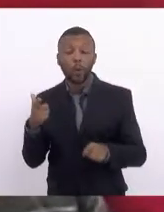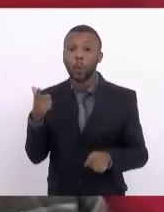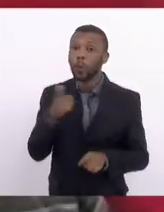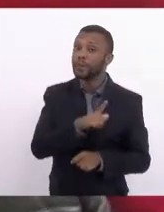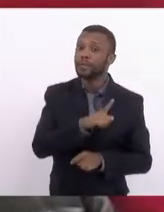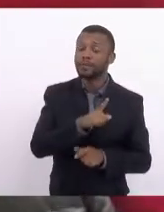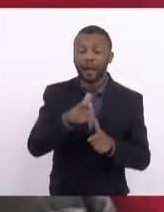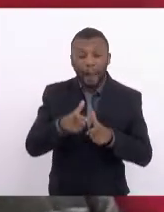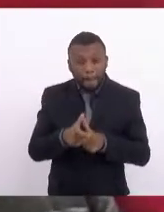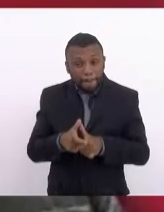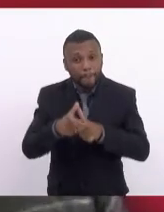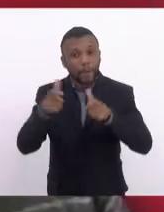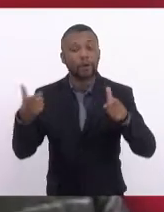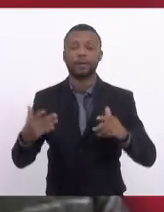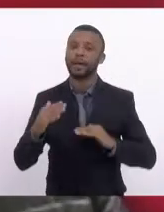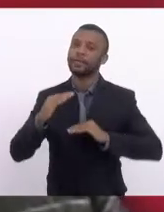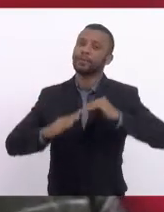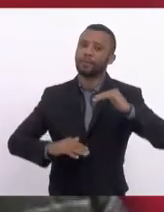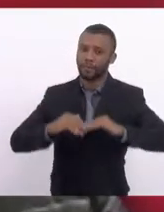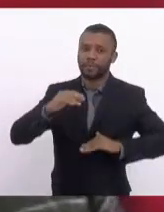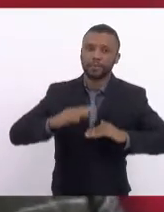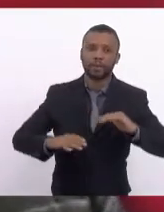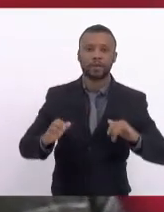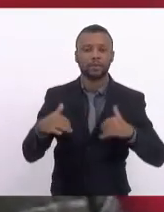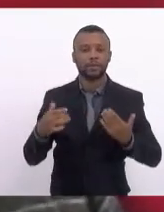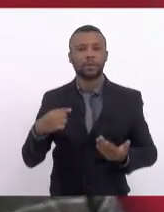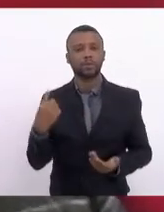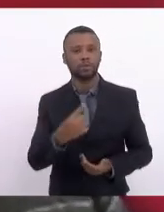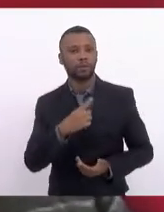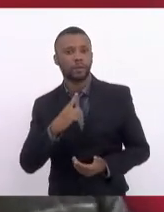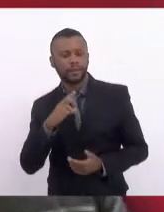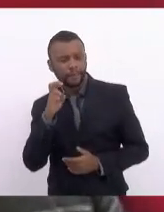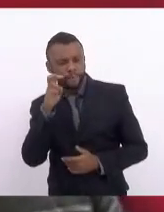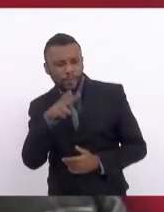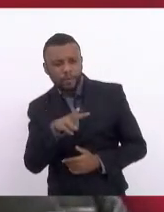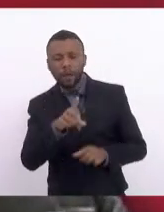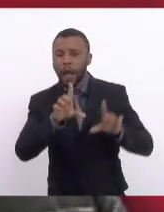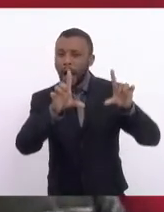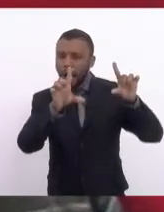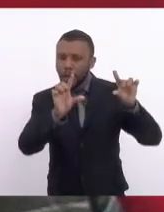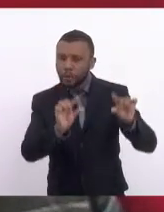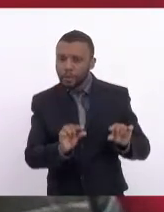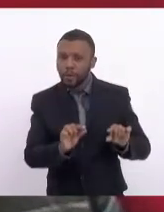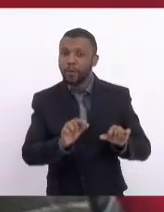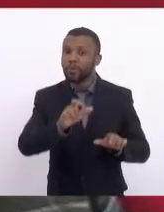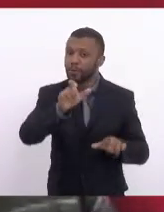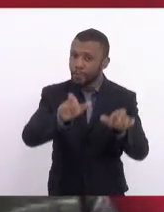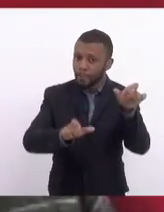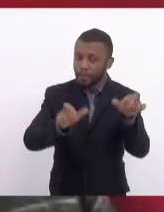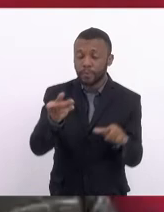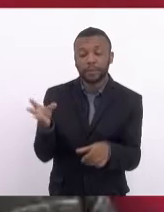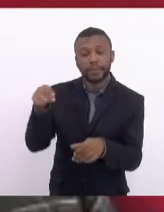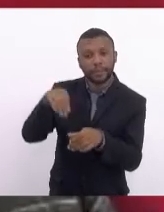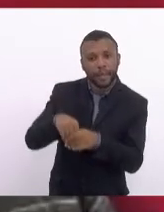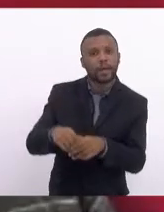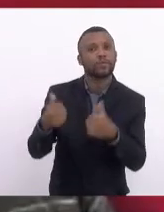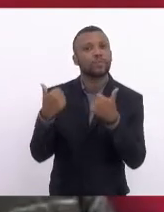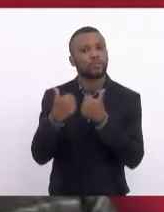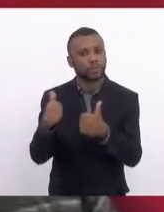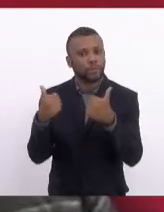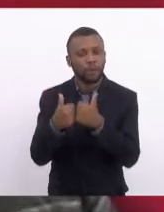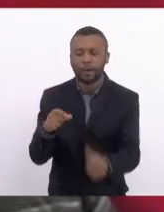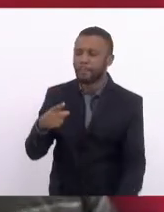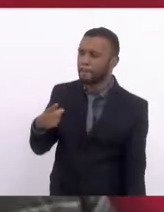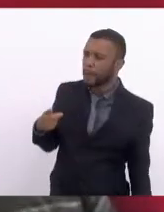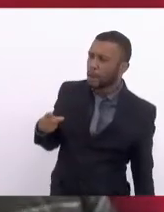das profissões. Então, nós temos visto não só a redução de pessoas no sistema de transporte, em